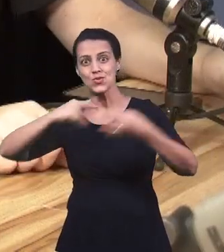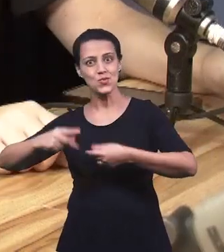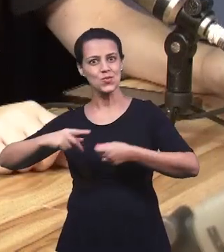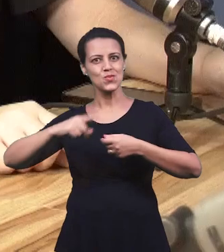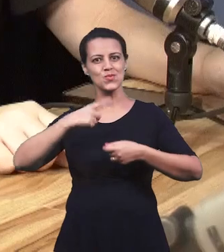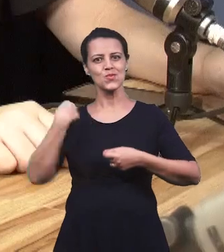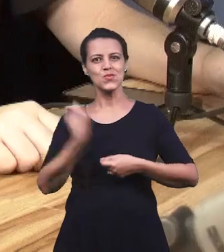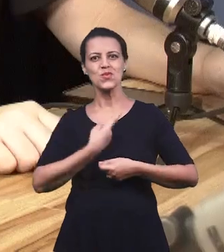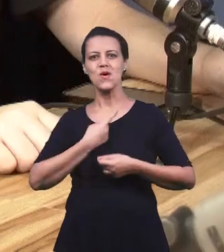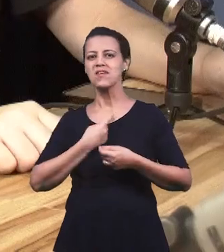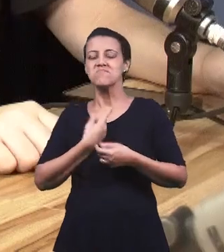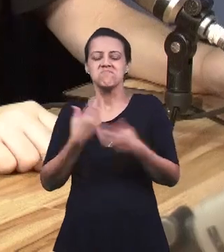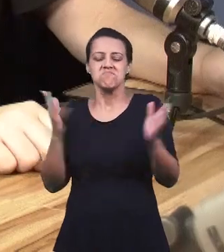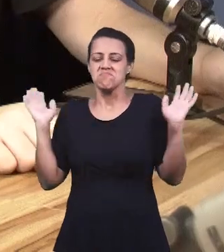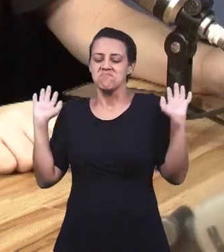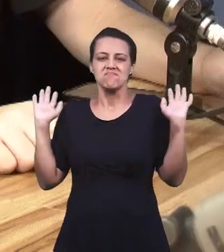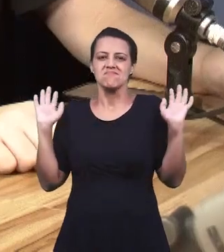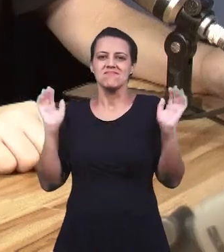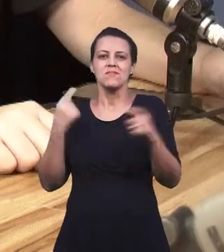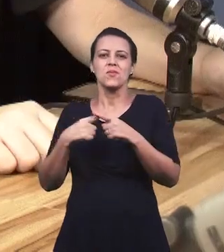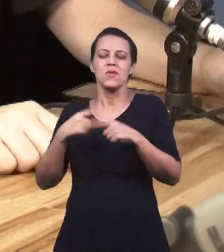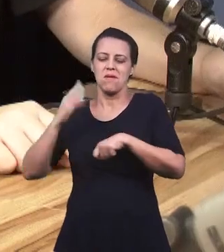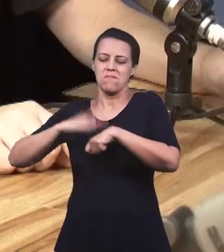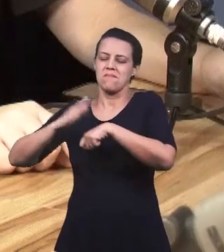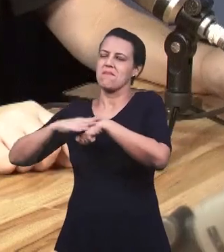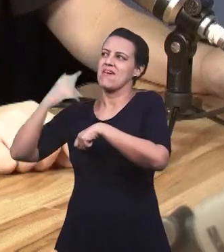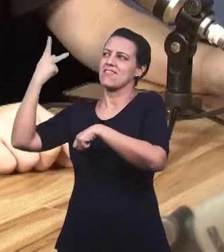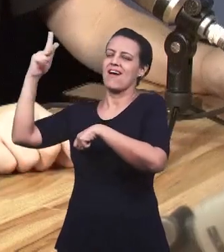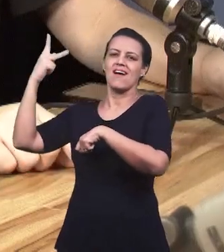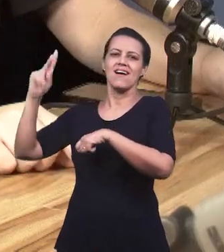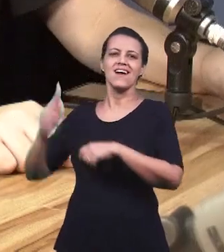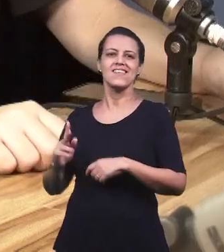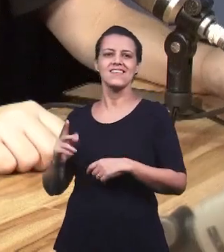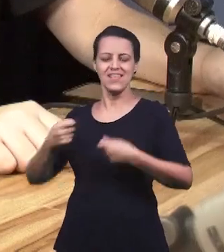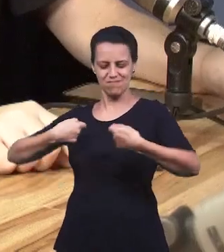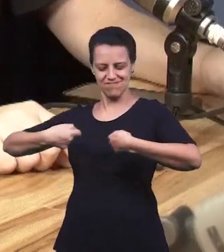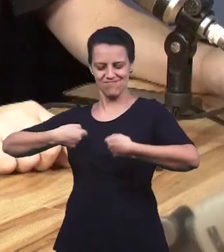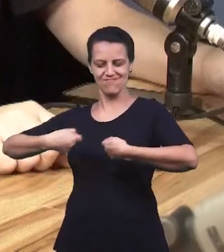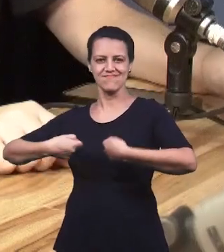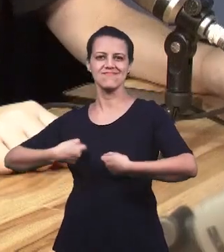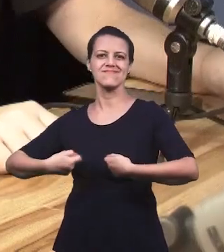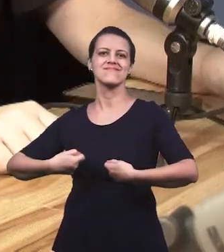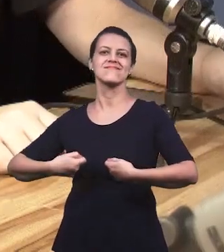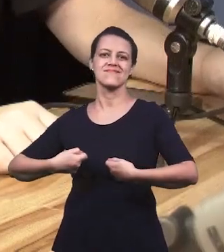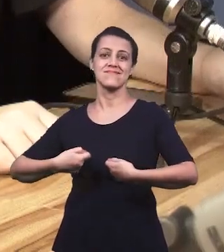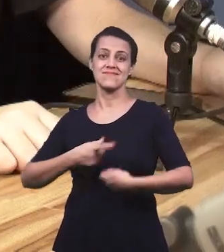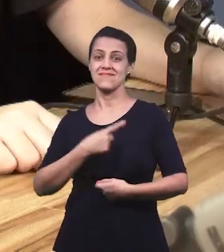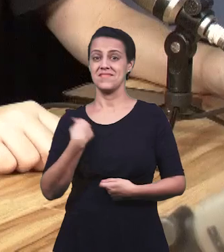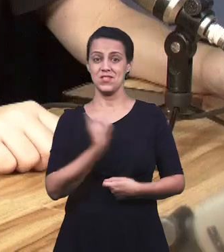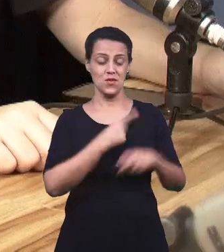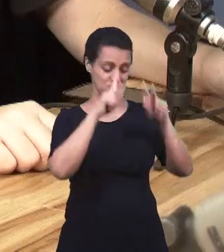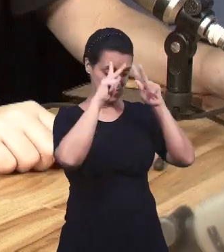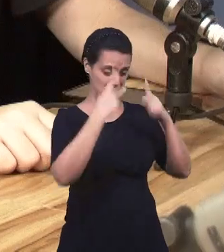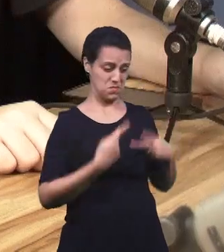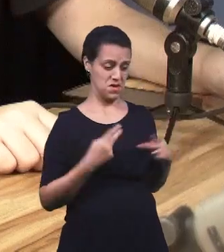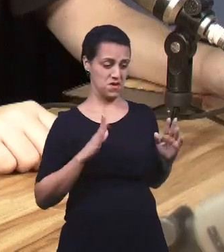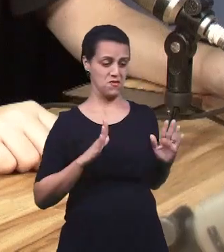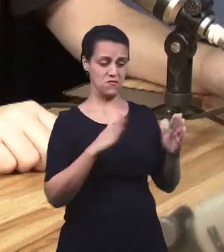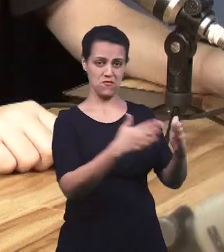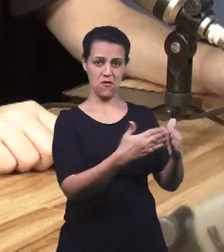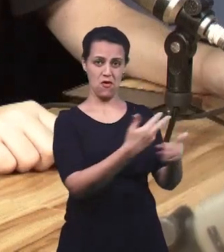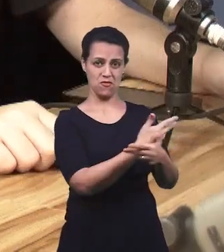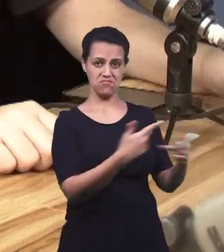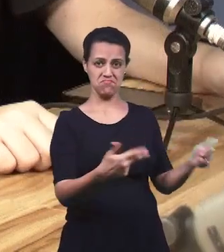todos esses tempos se tornam irrelevantes, porque o tempo está dentro dessas medidas. Mas como ele está na luz, o